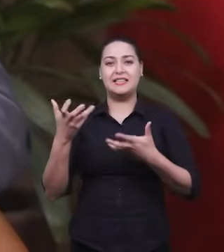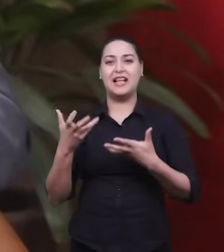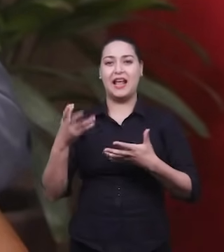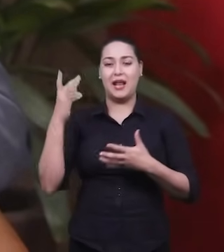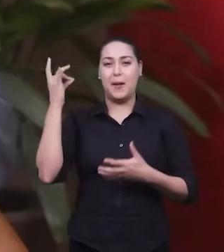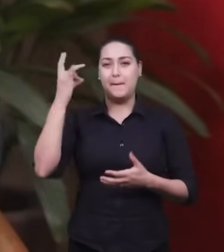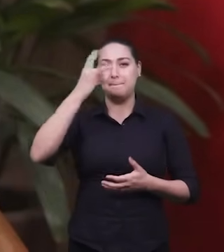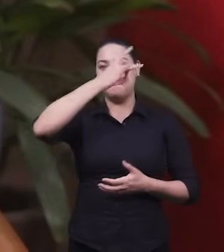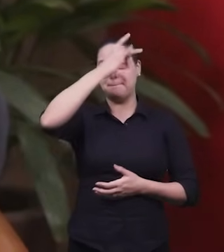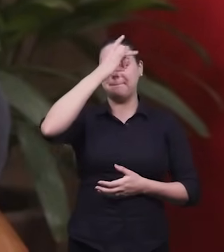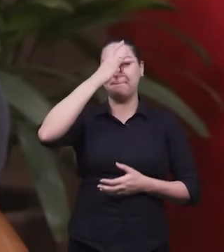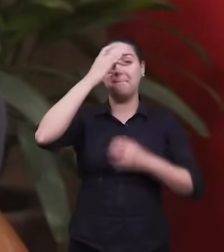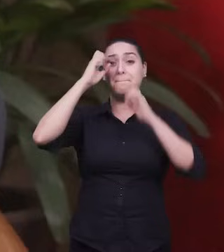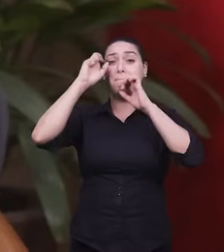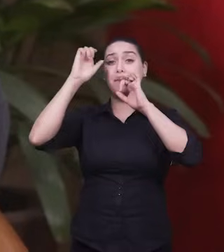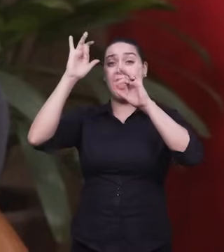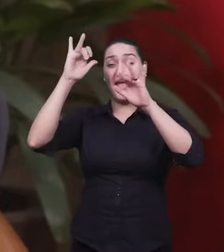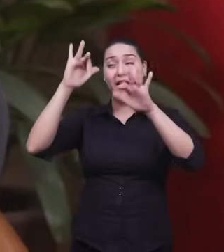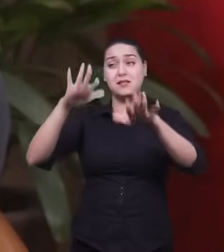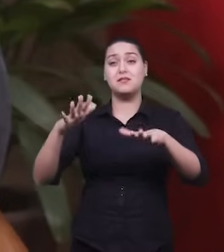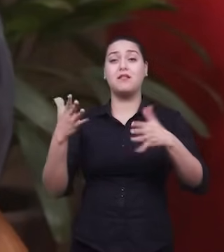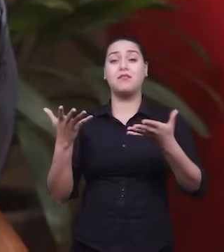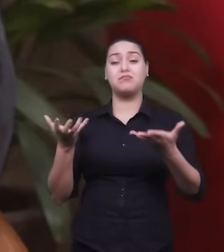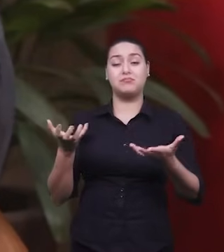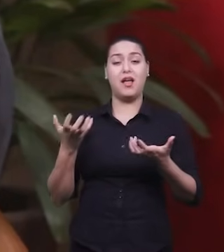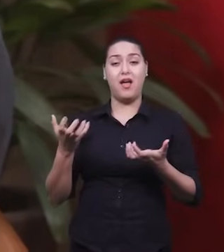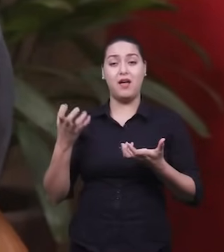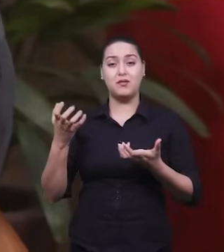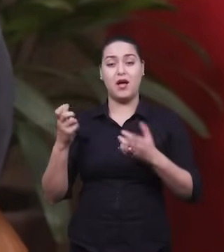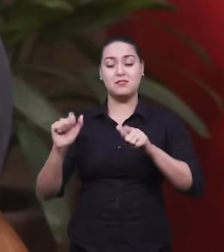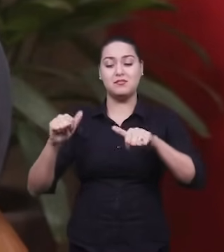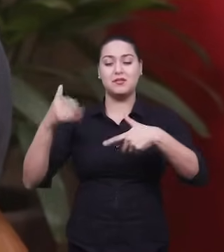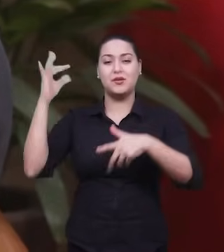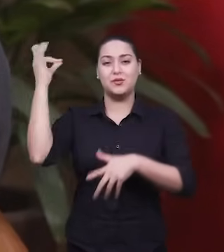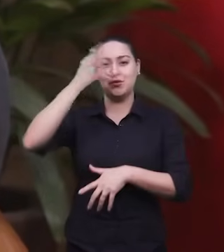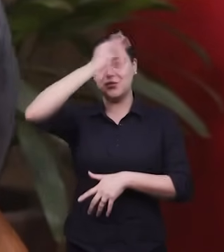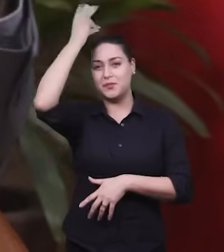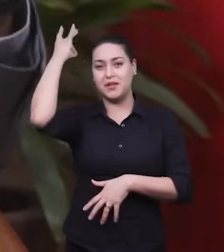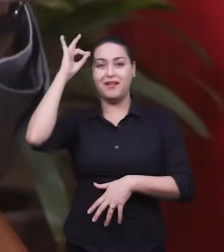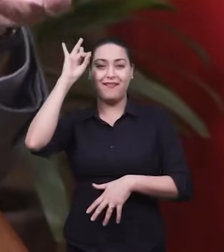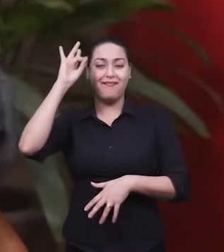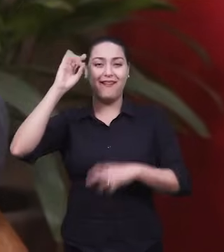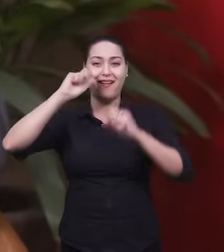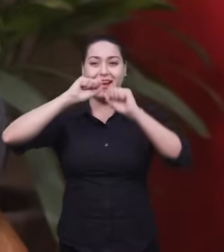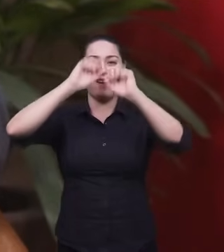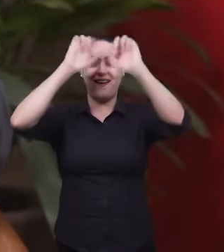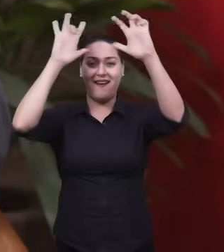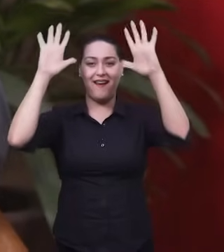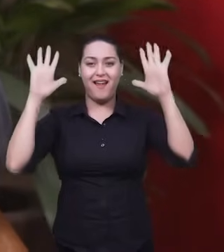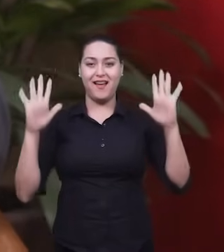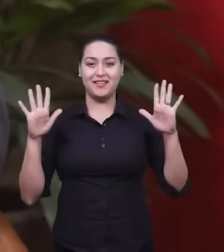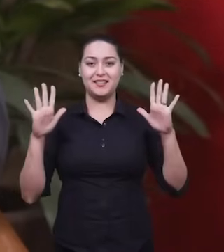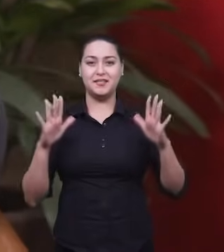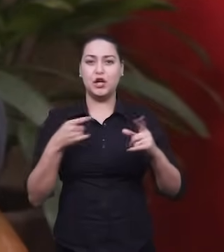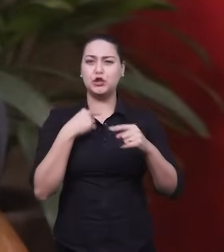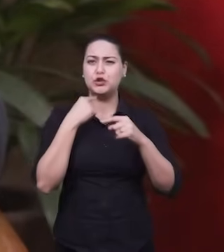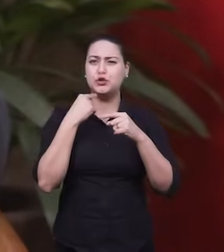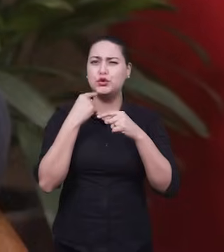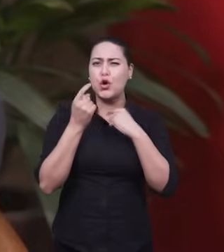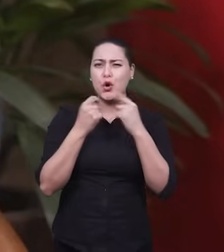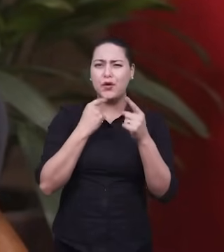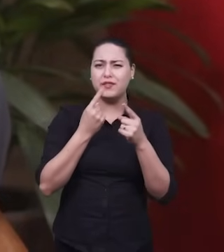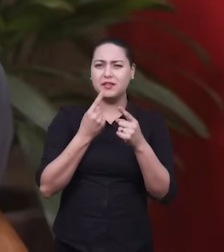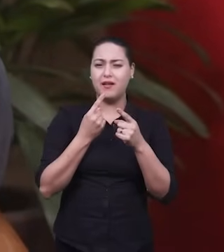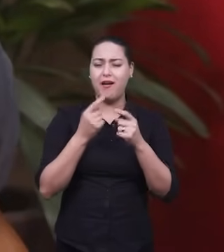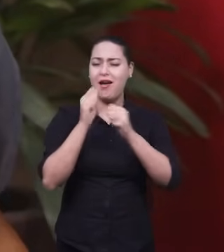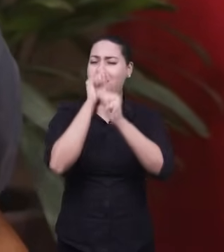estão buscando de uma maneira muito clara, sem nenhum tipo de